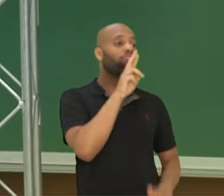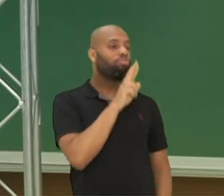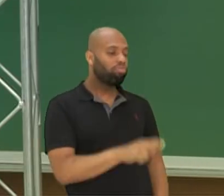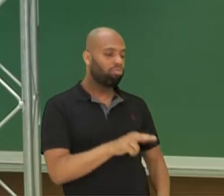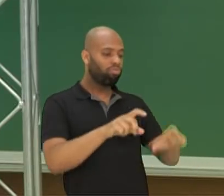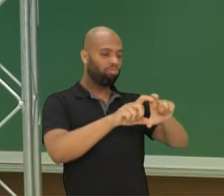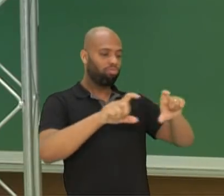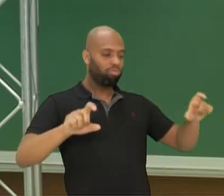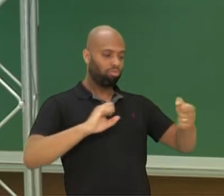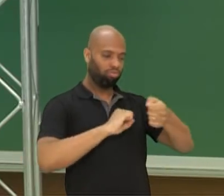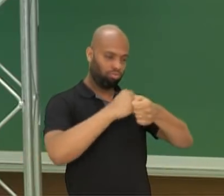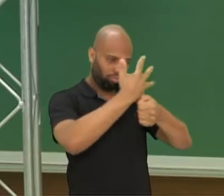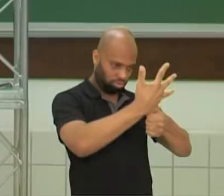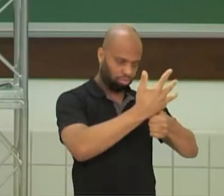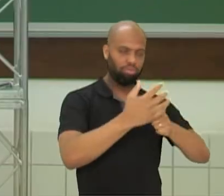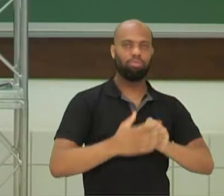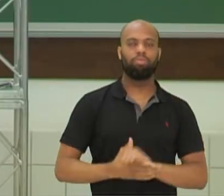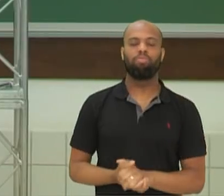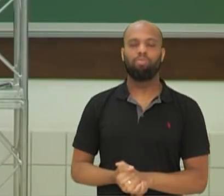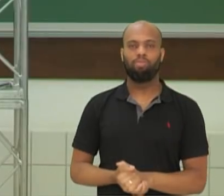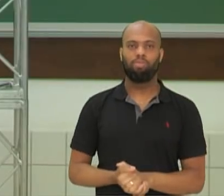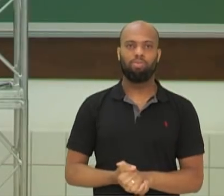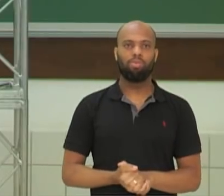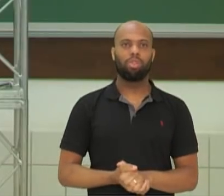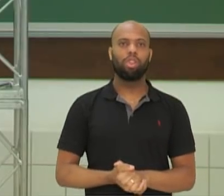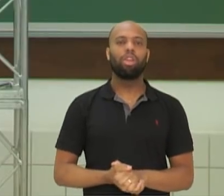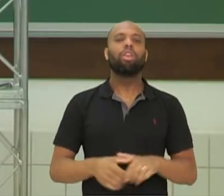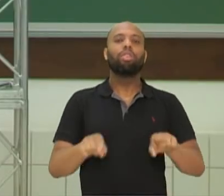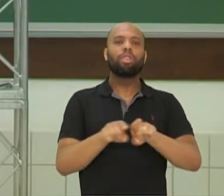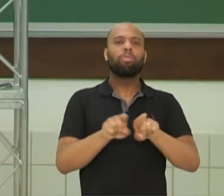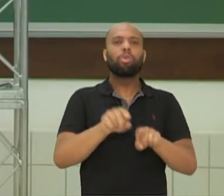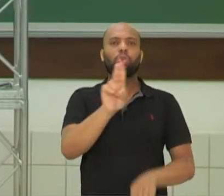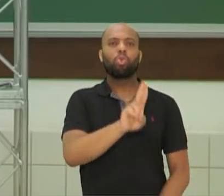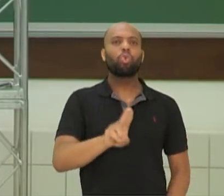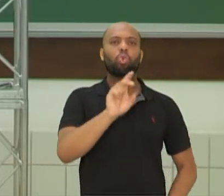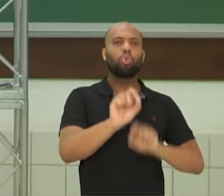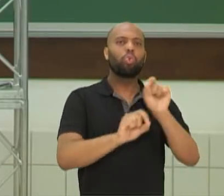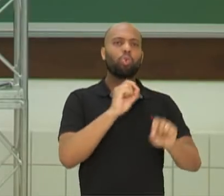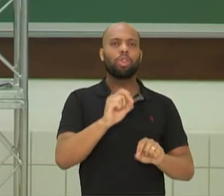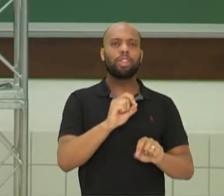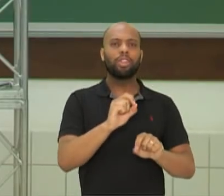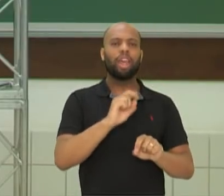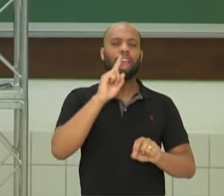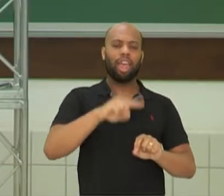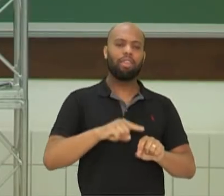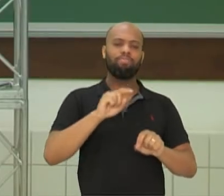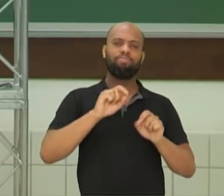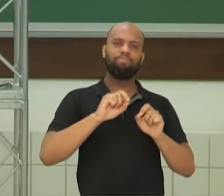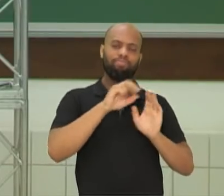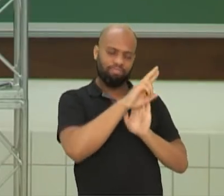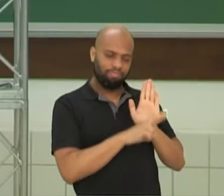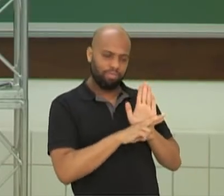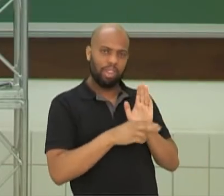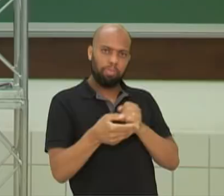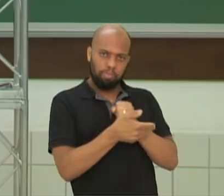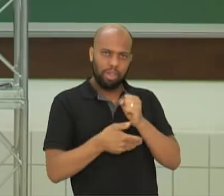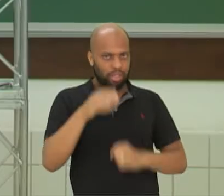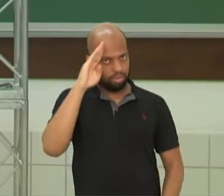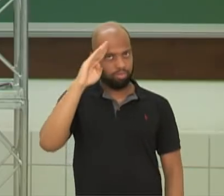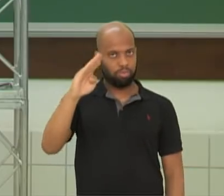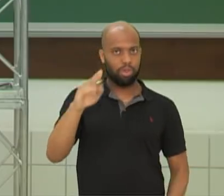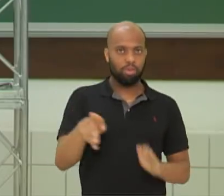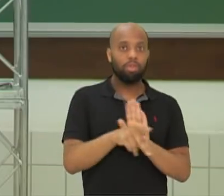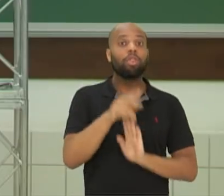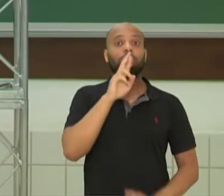uma equação exponencial. Nós aplicamos principalmente a propriedade fundamental para a solução de uma